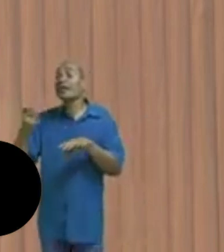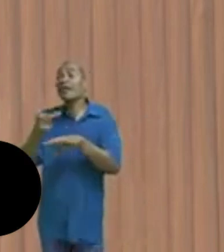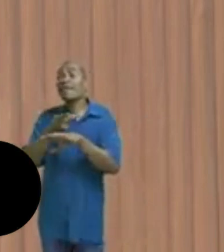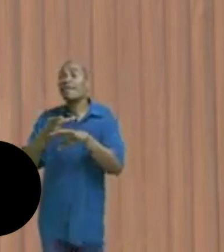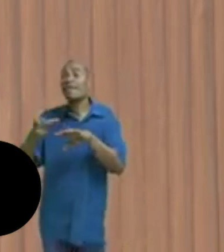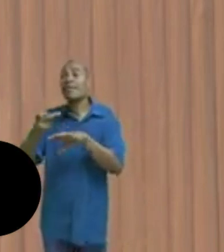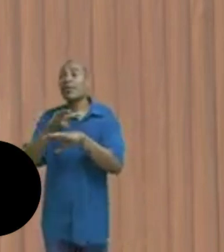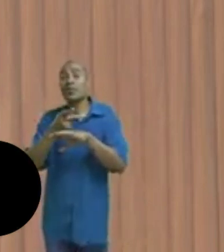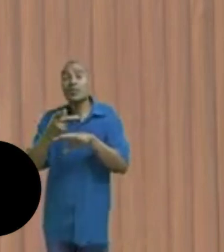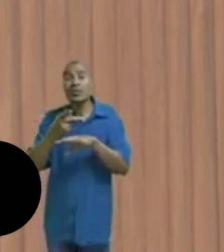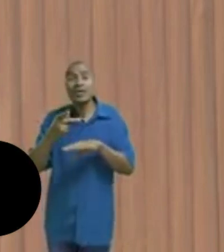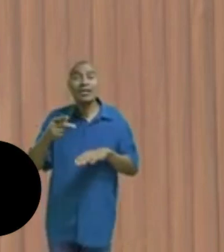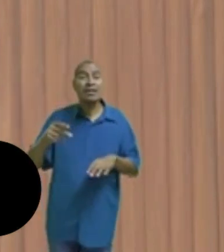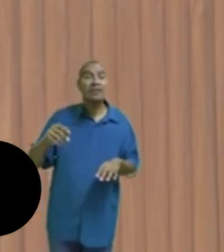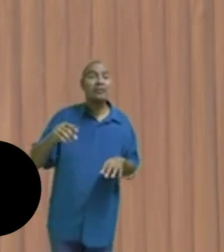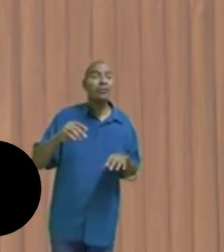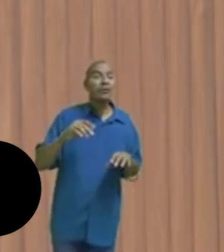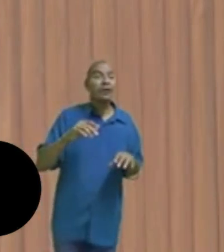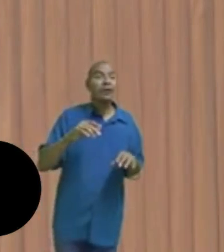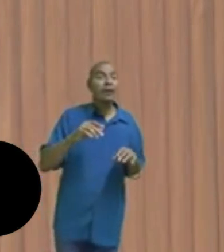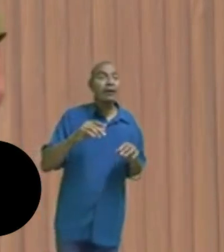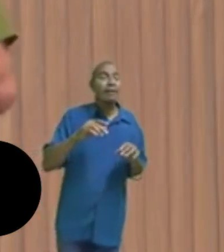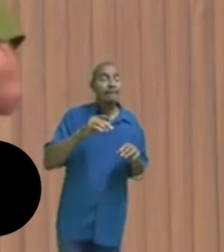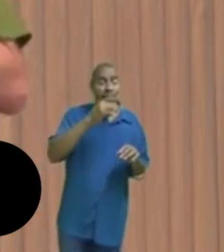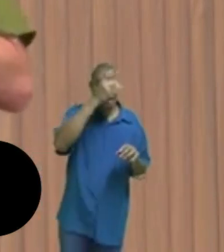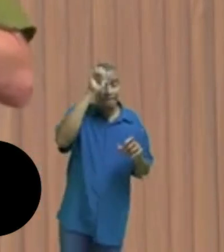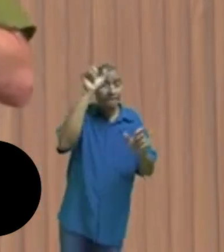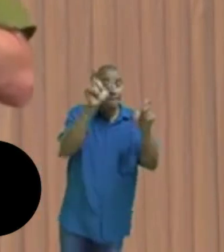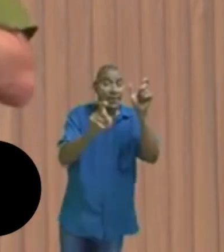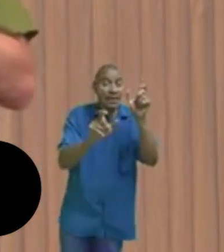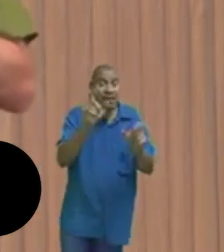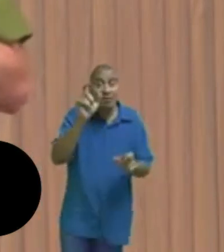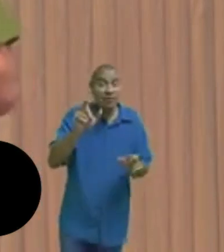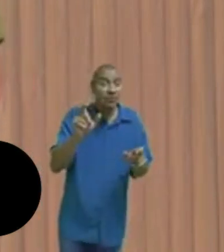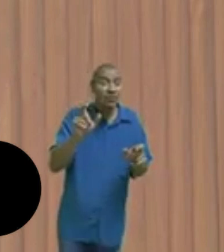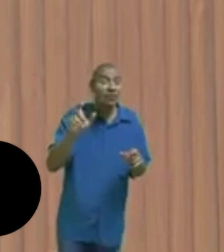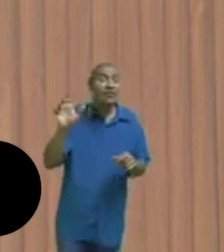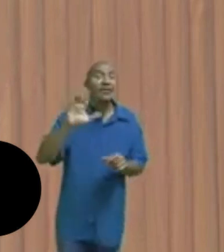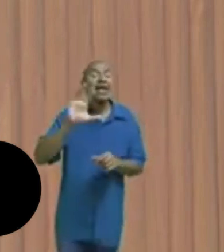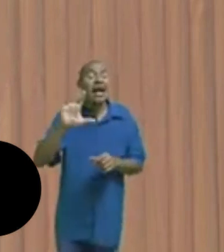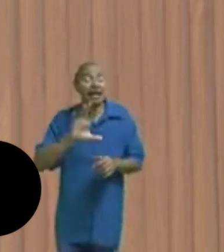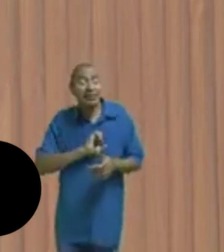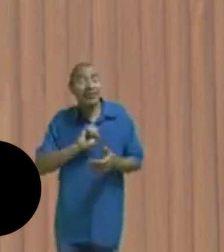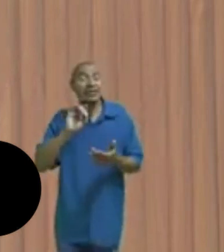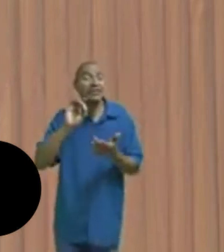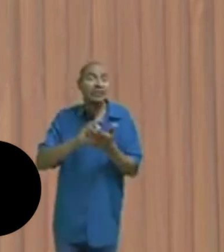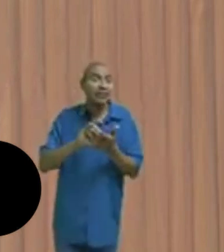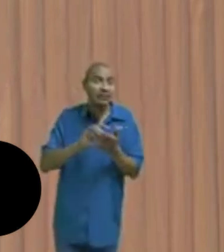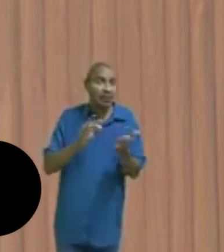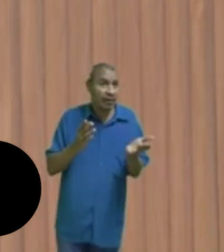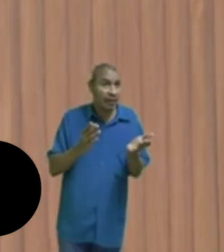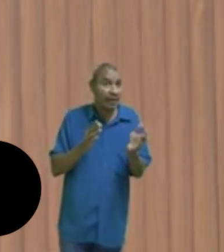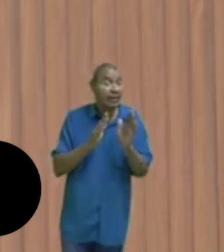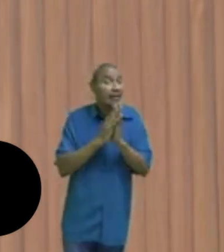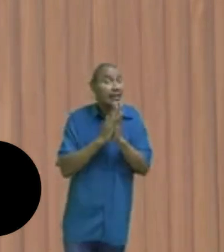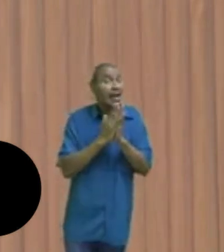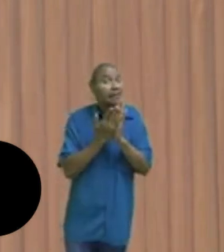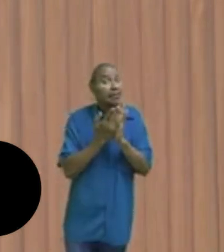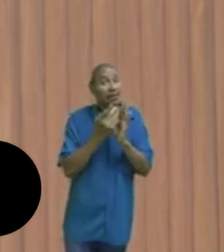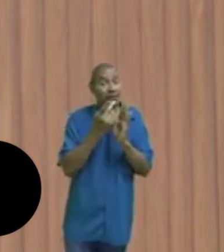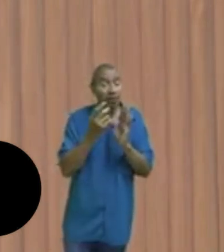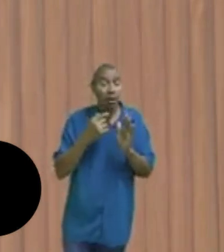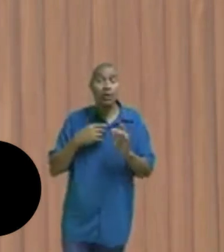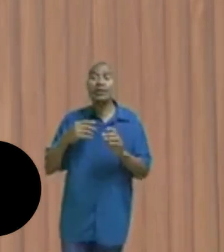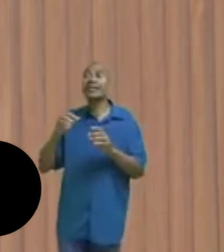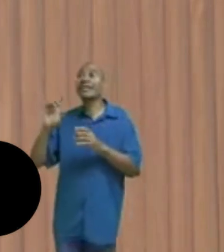Não, obviamente não é isso que o texto está dizendo. Deus não está perdido procurando. É no sentido de que é Deus que vai ao